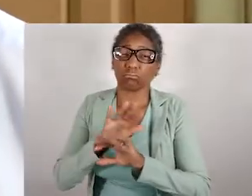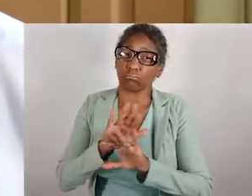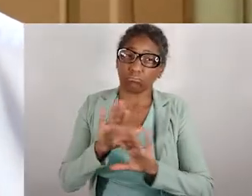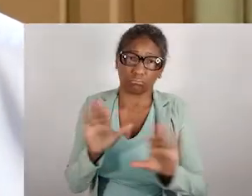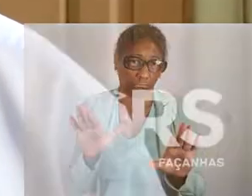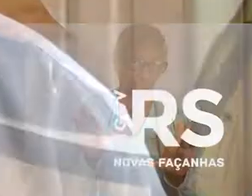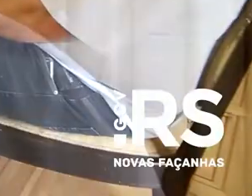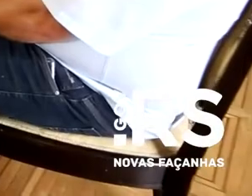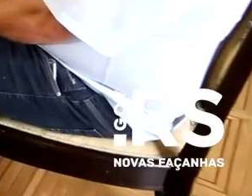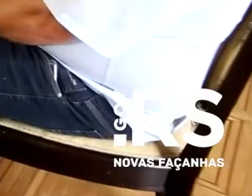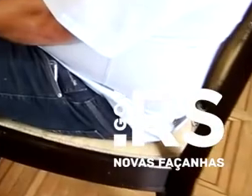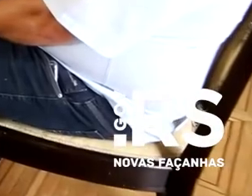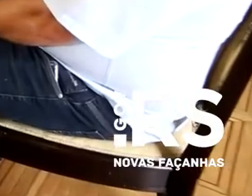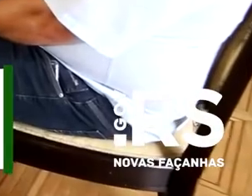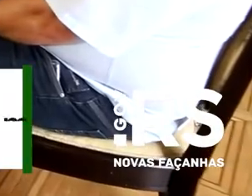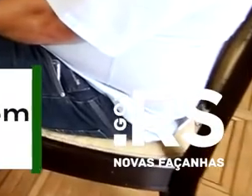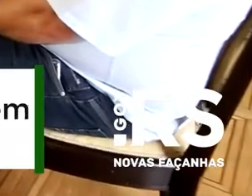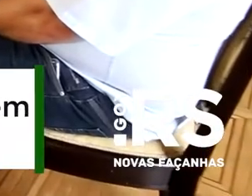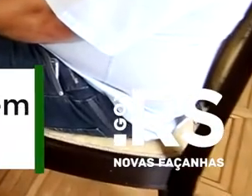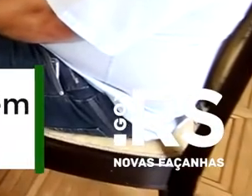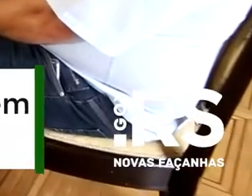ano de 2021.